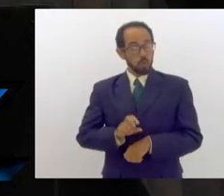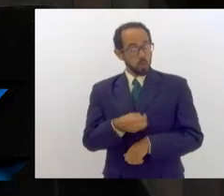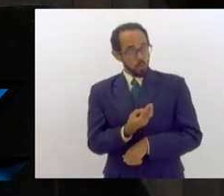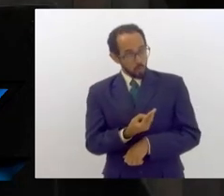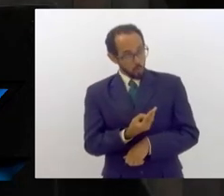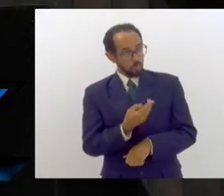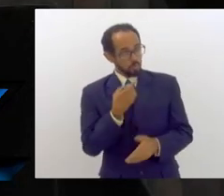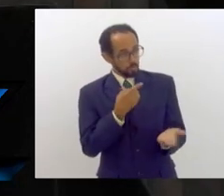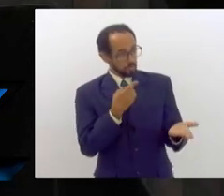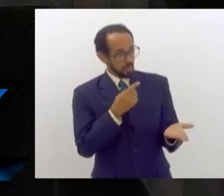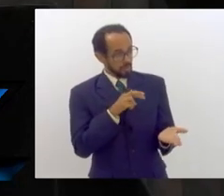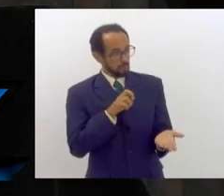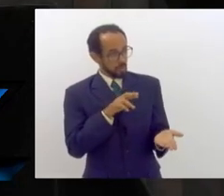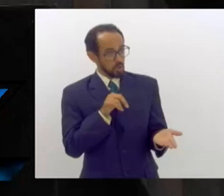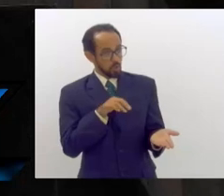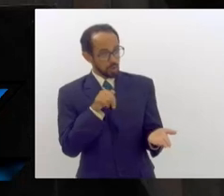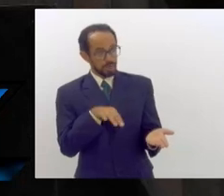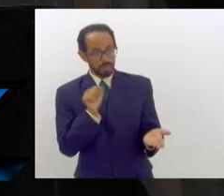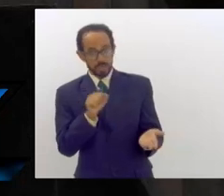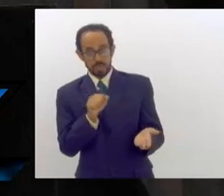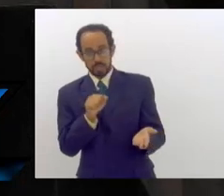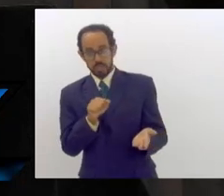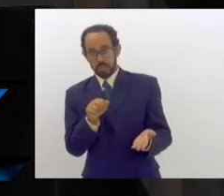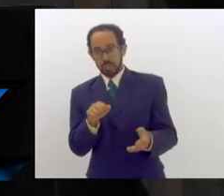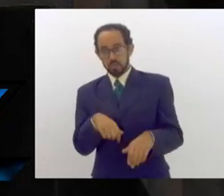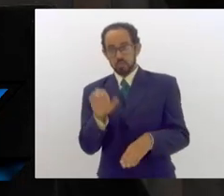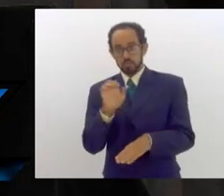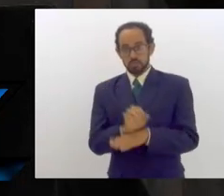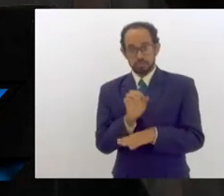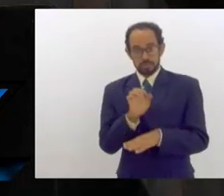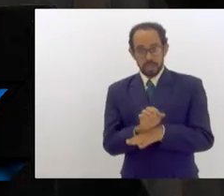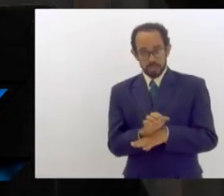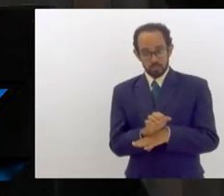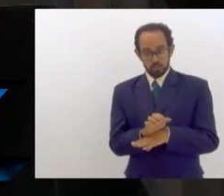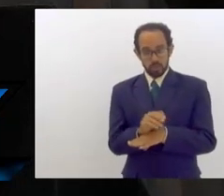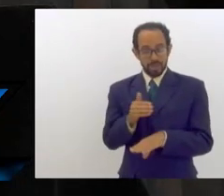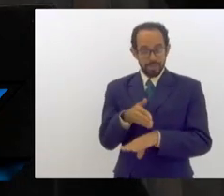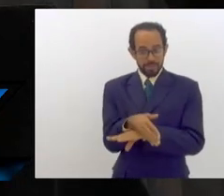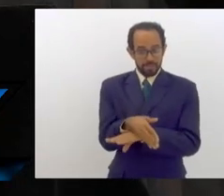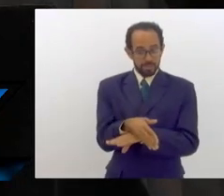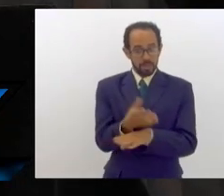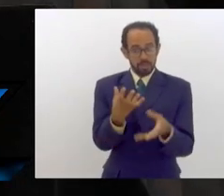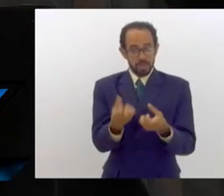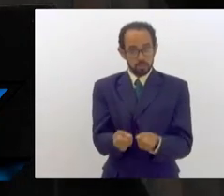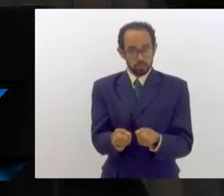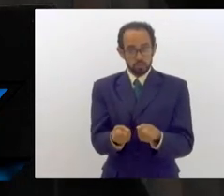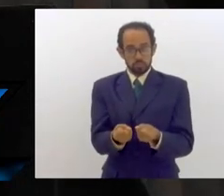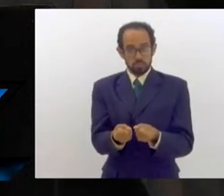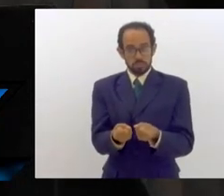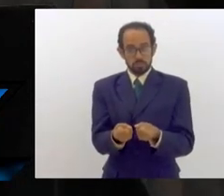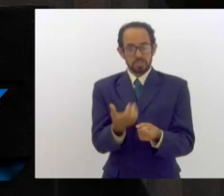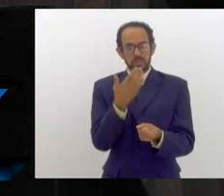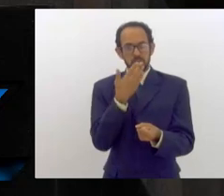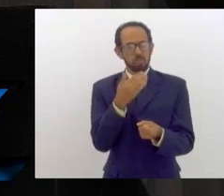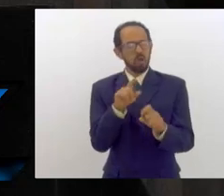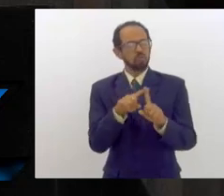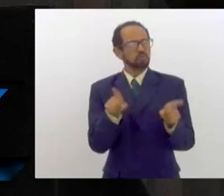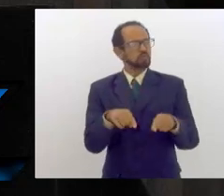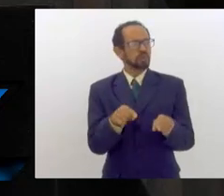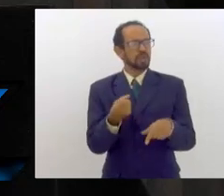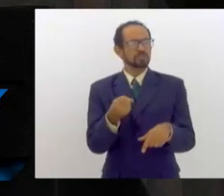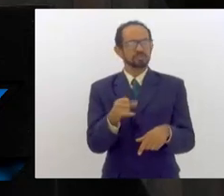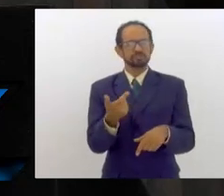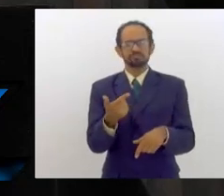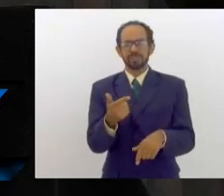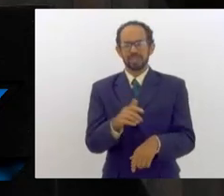o estado em campo e assume mas assume com que funcionário se ela não tem então ela tem que praticamente segurar